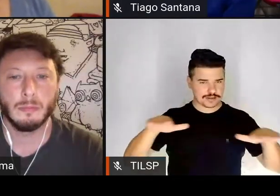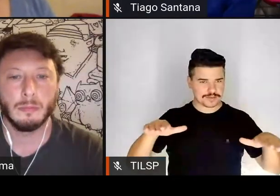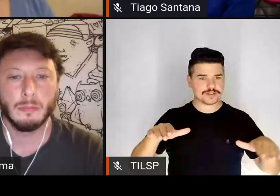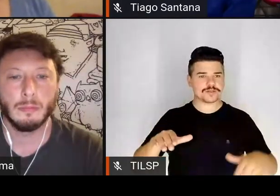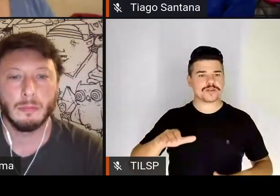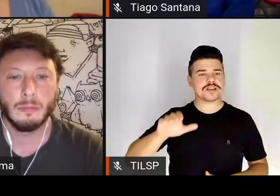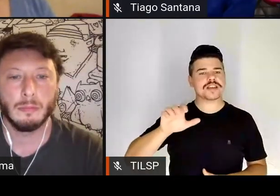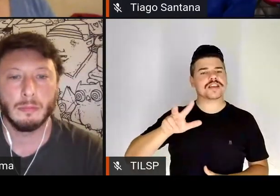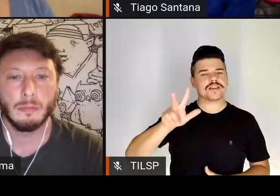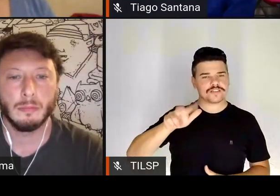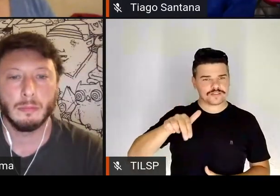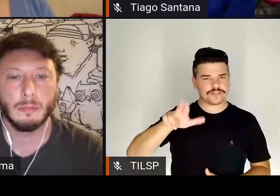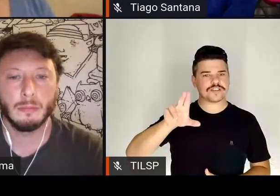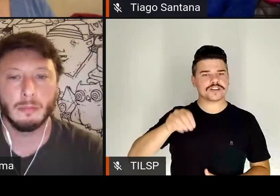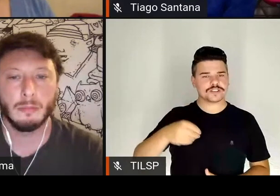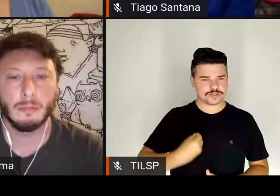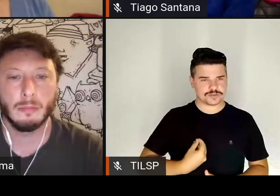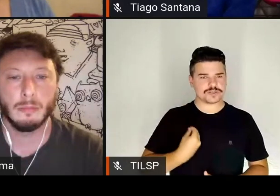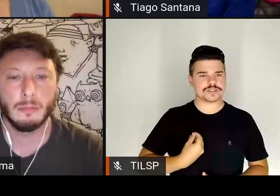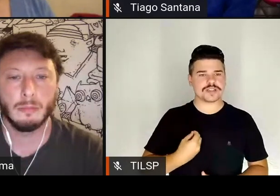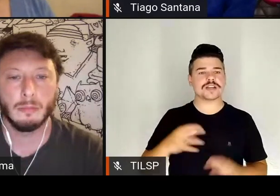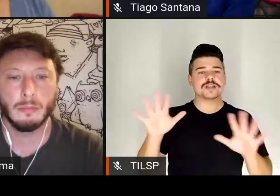bem? Tudo bem.